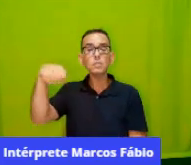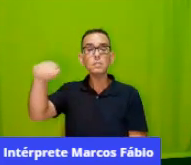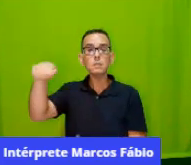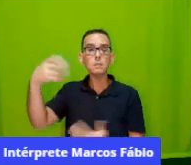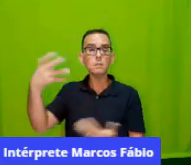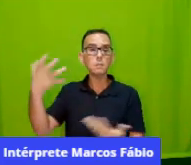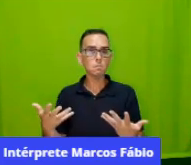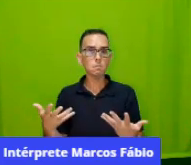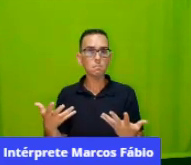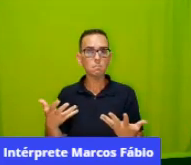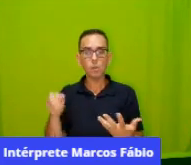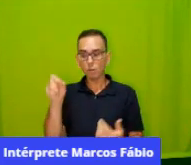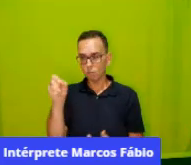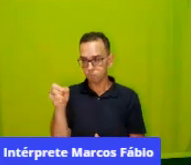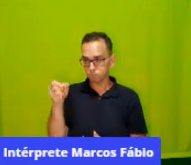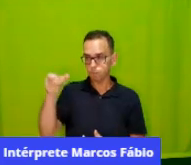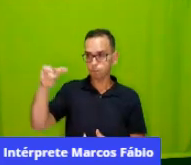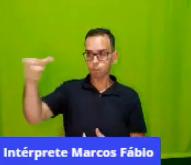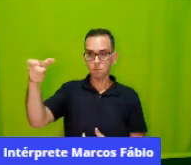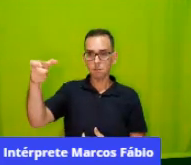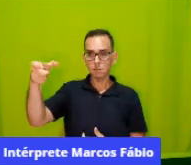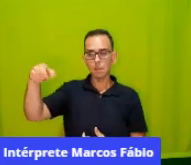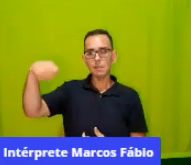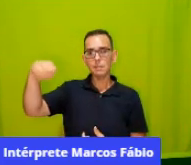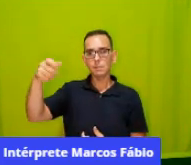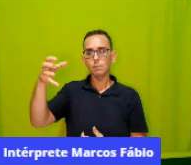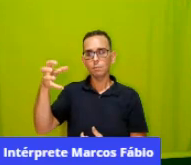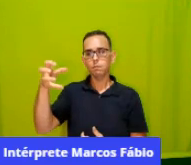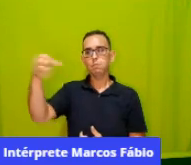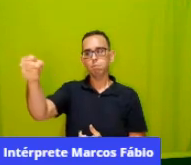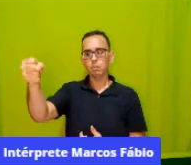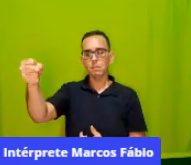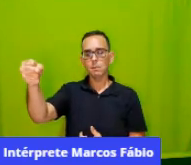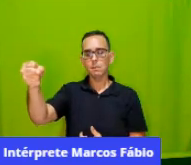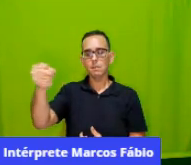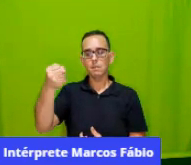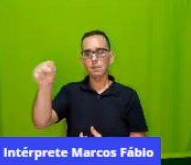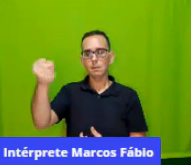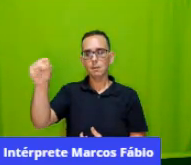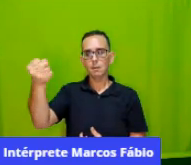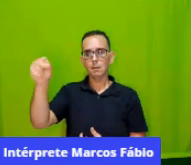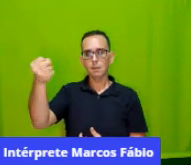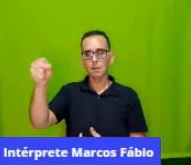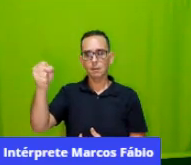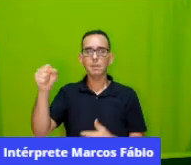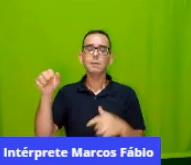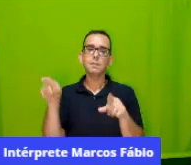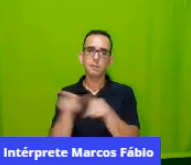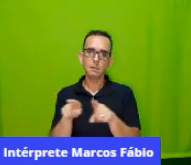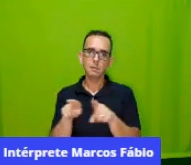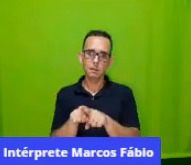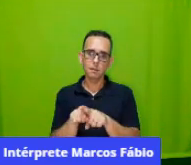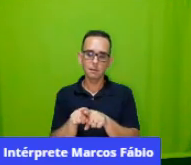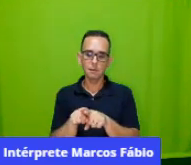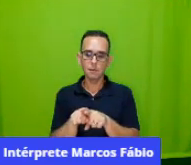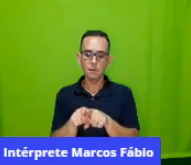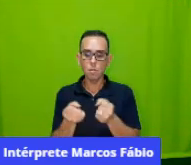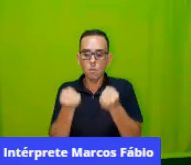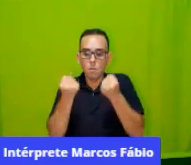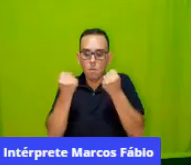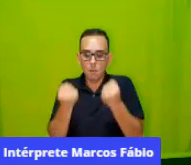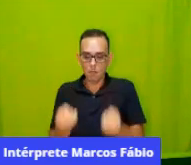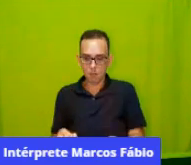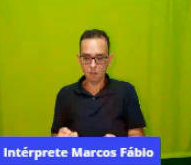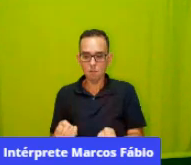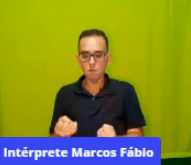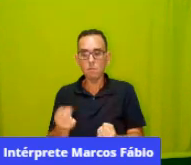manipular algo fino, né, então a gente engrossa para ele poder manipular